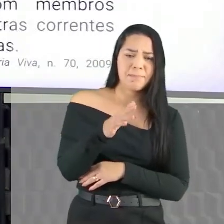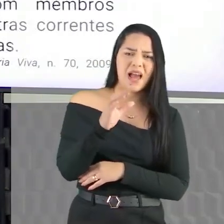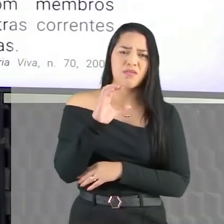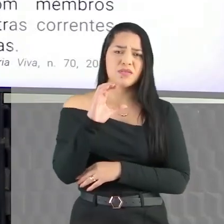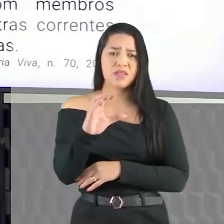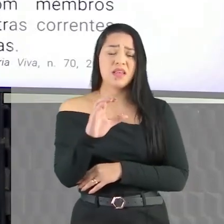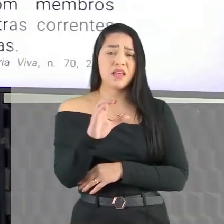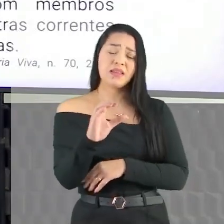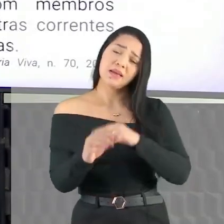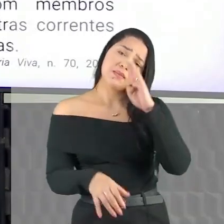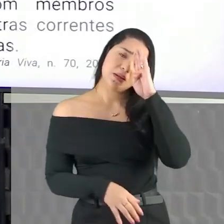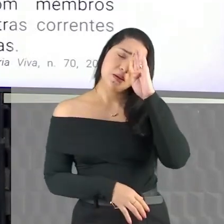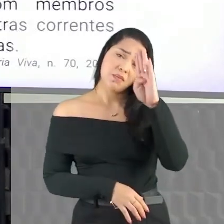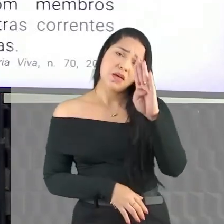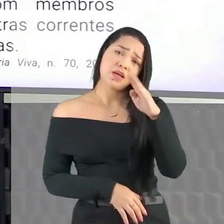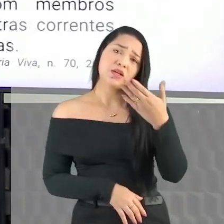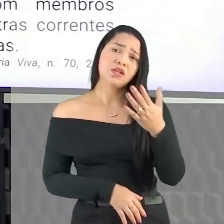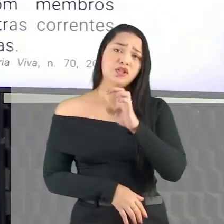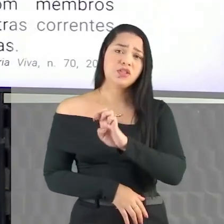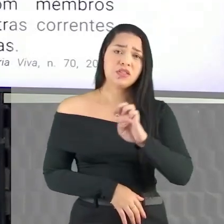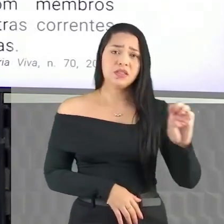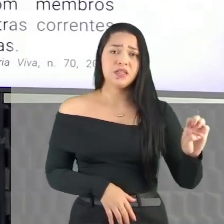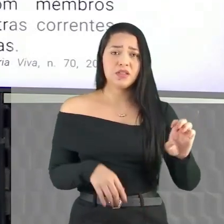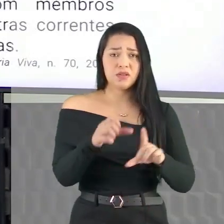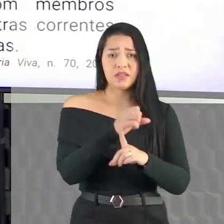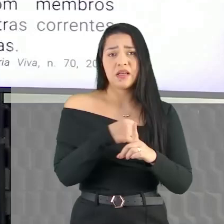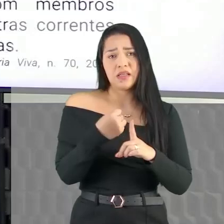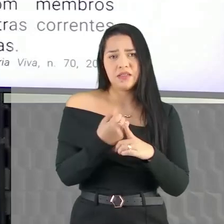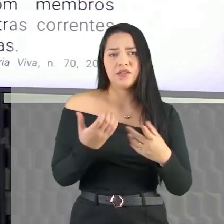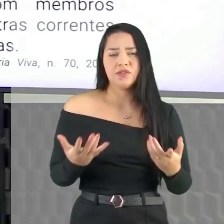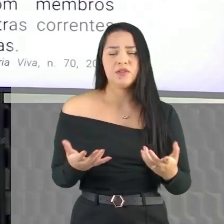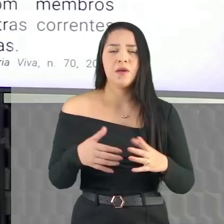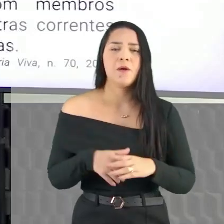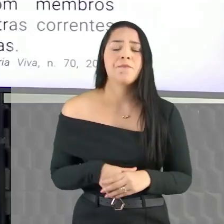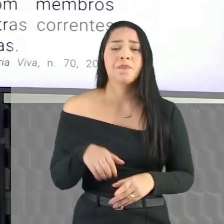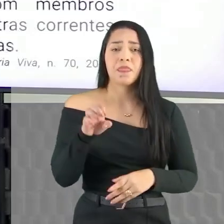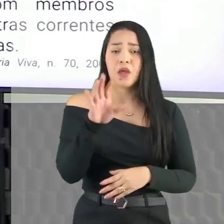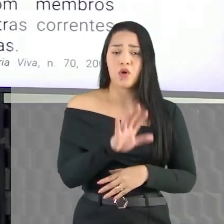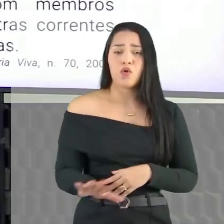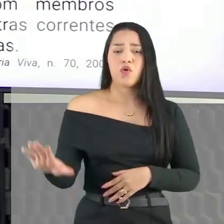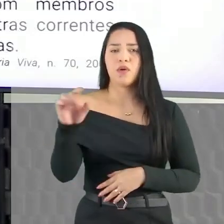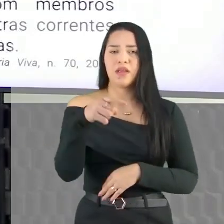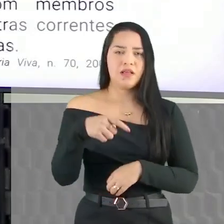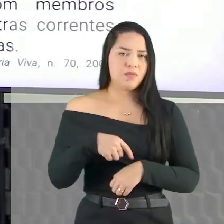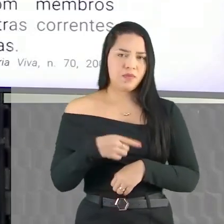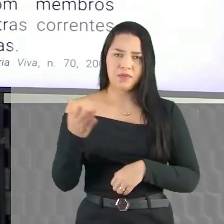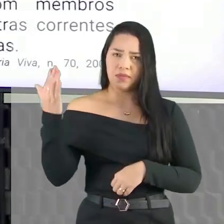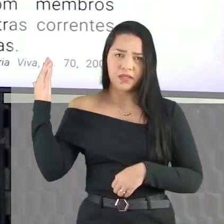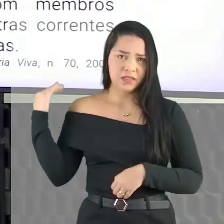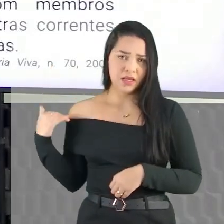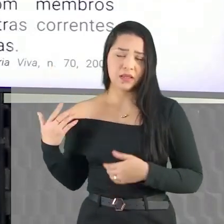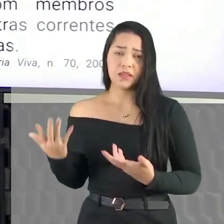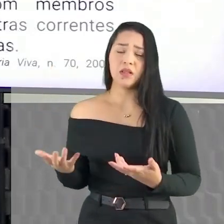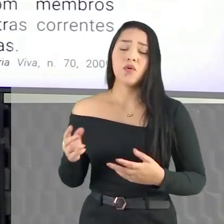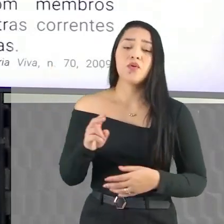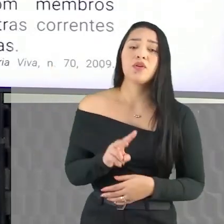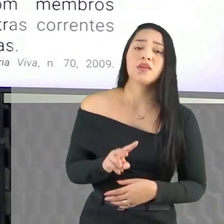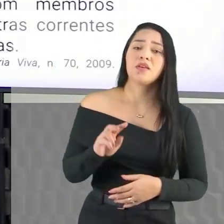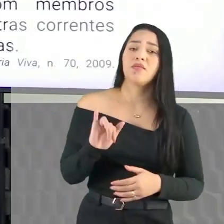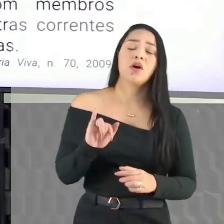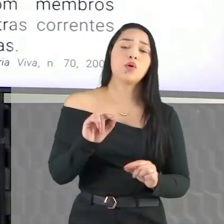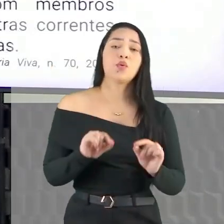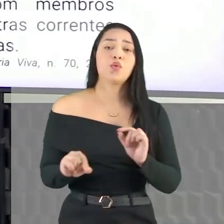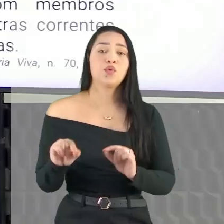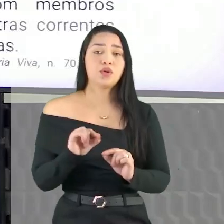né, e principalmente partidos socialistas, né, na Europa naquele momento. Então, é uma brigada que vai